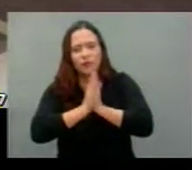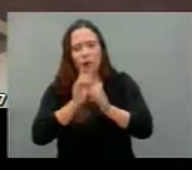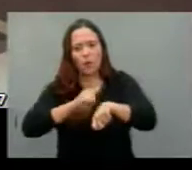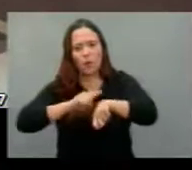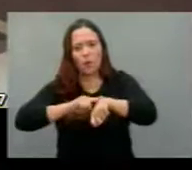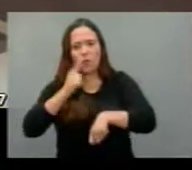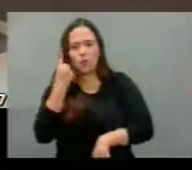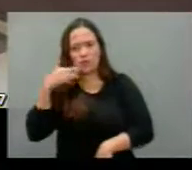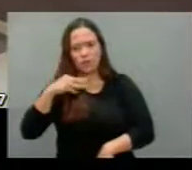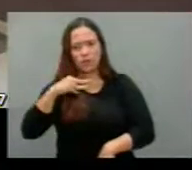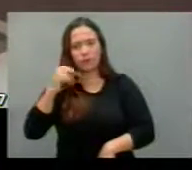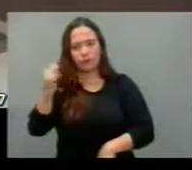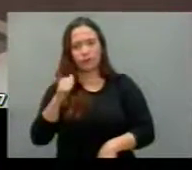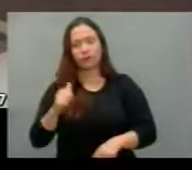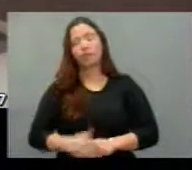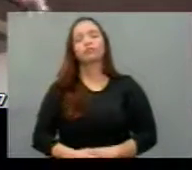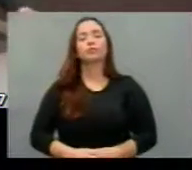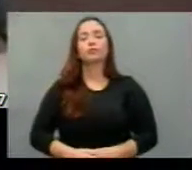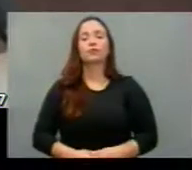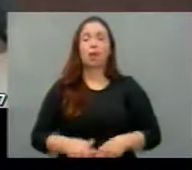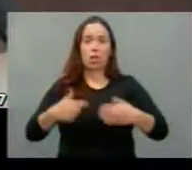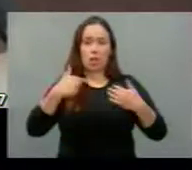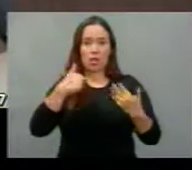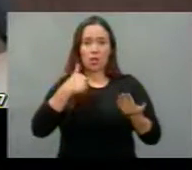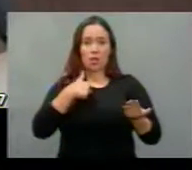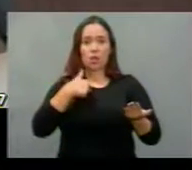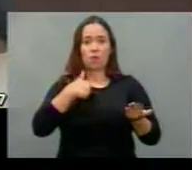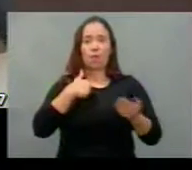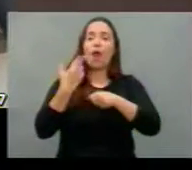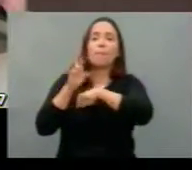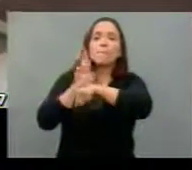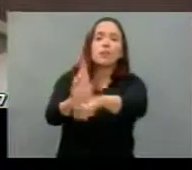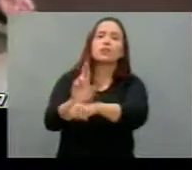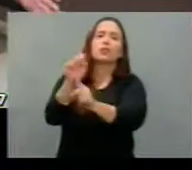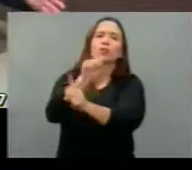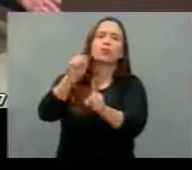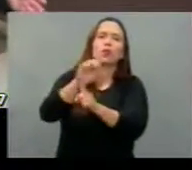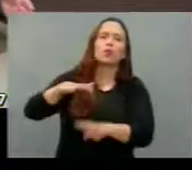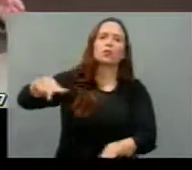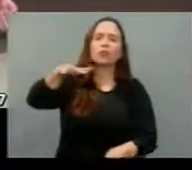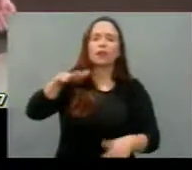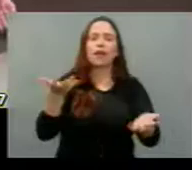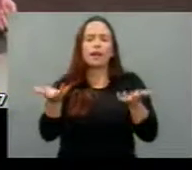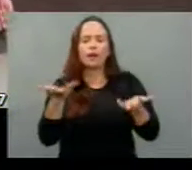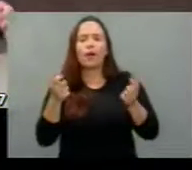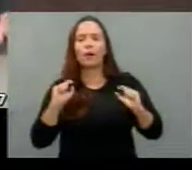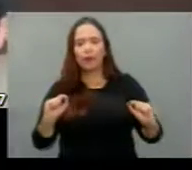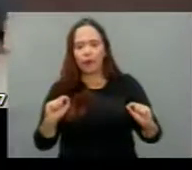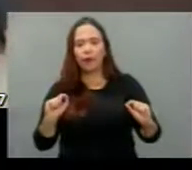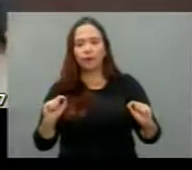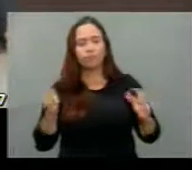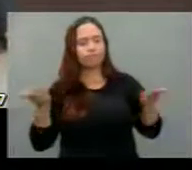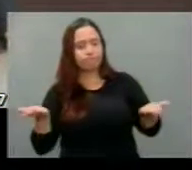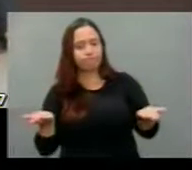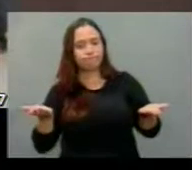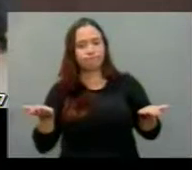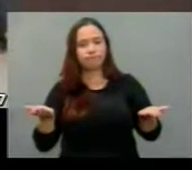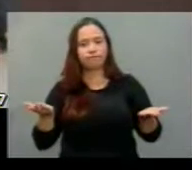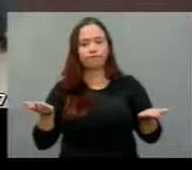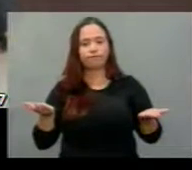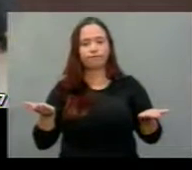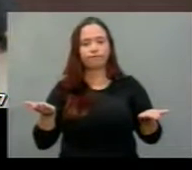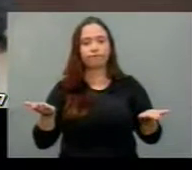eu lhe agradeço. Eu, como qualquer pessoa do povo, o que se quer? O que se quer? Se quer